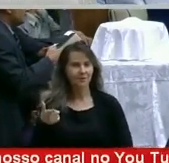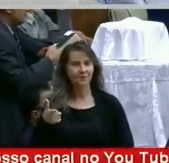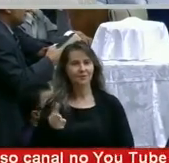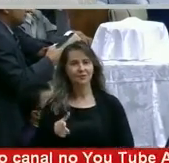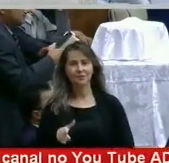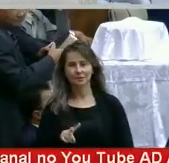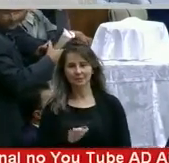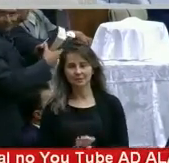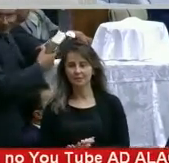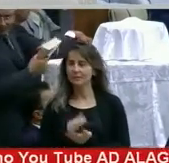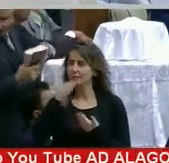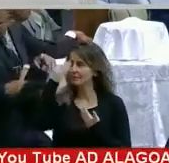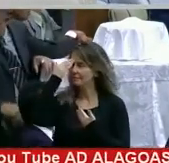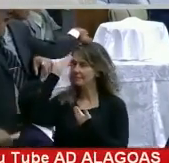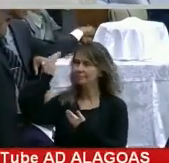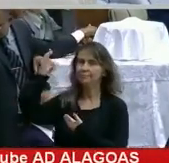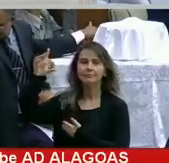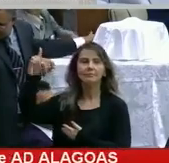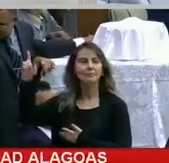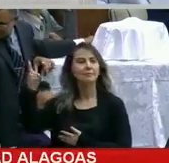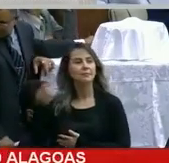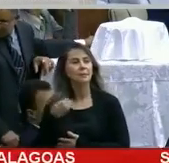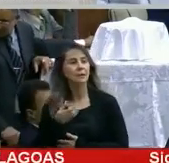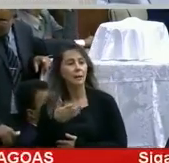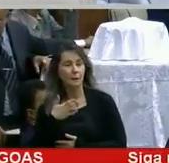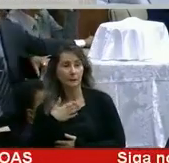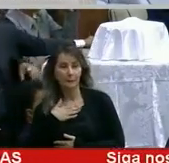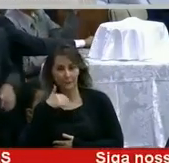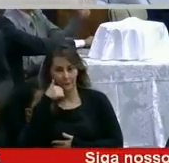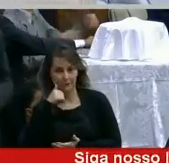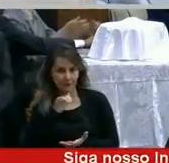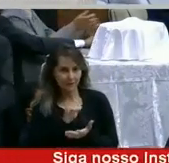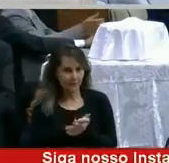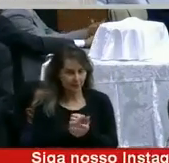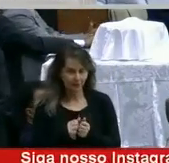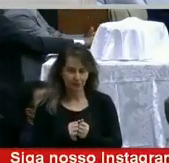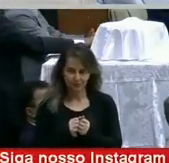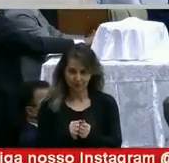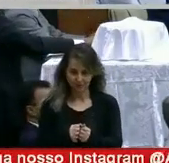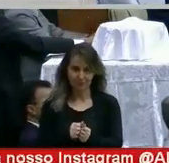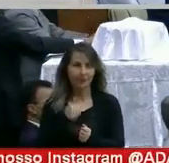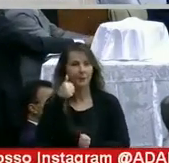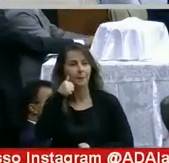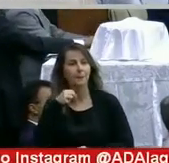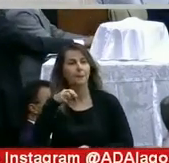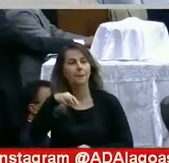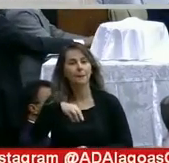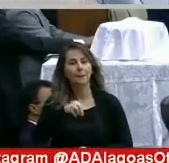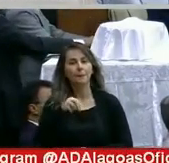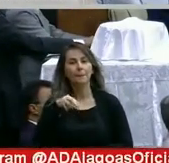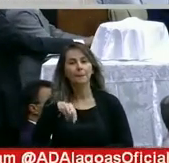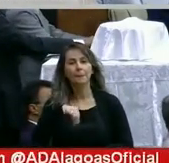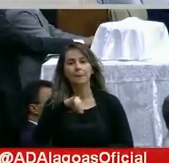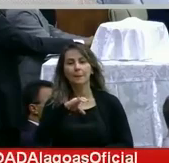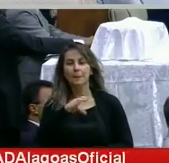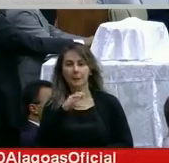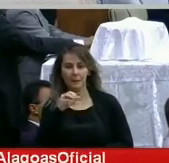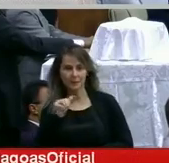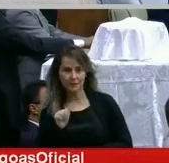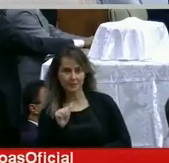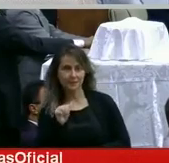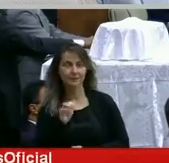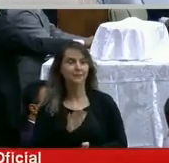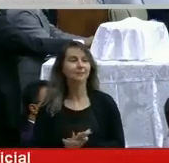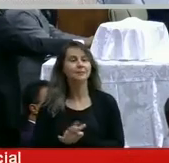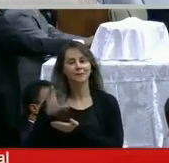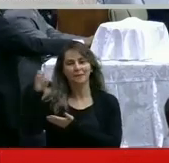Agradecer a Deus pela vida da minha esposa que me acompanha, irmã Mônica, esta guerreira que Deus